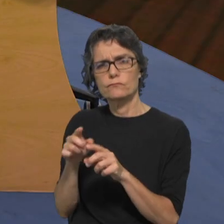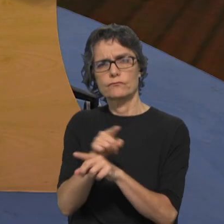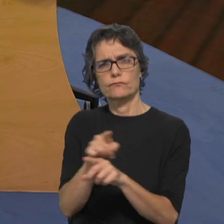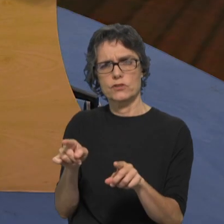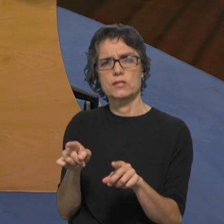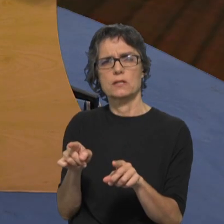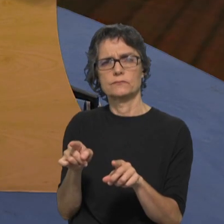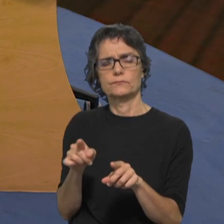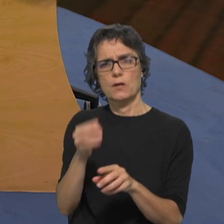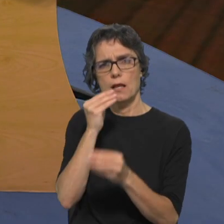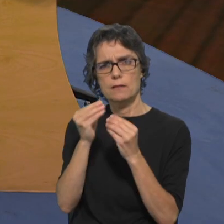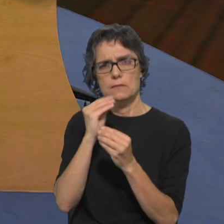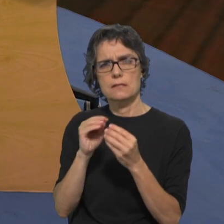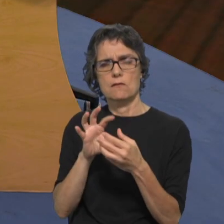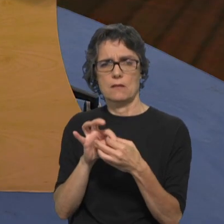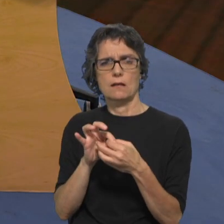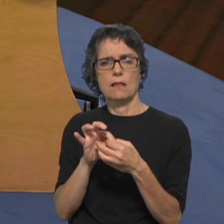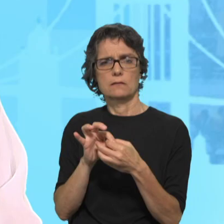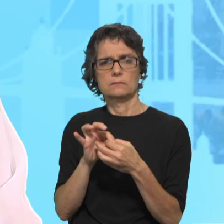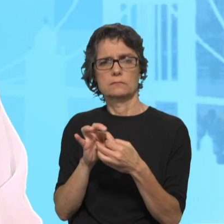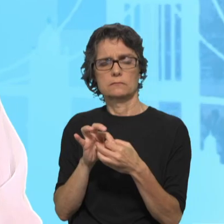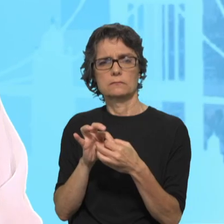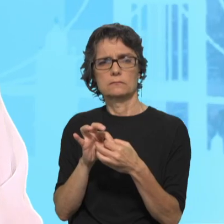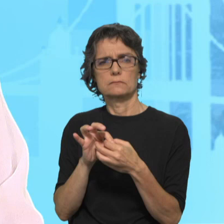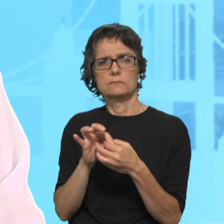a alimentação enquanto elemento